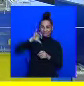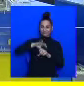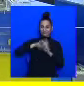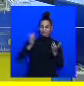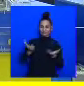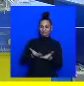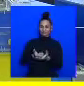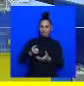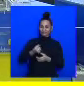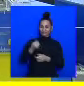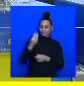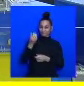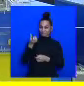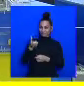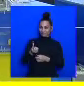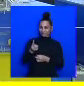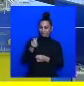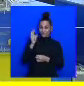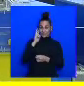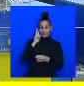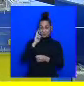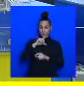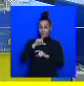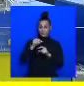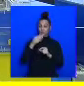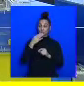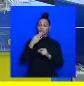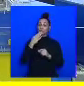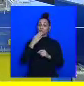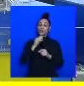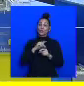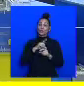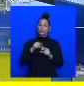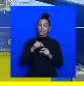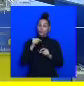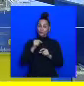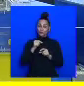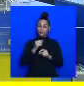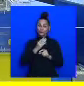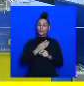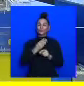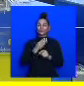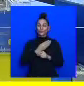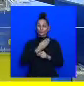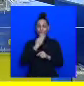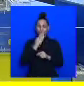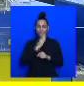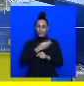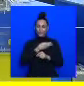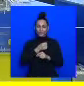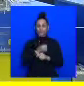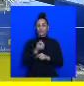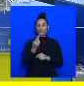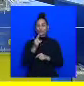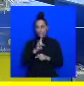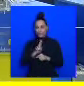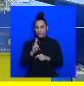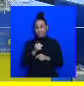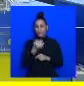6. Lembrando que para o sorteio do Time do Coração são utilizadas também 80 bolas numeradas de 01 a 80, ou